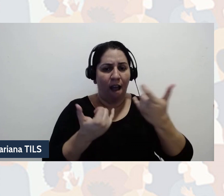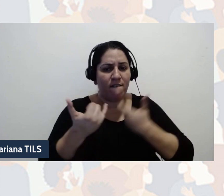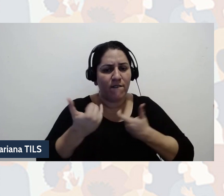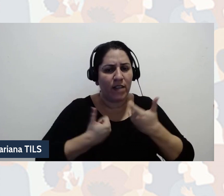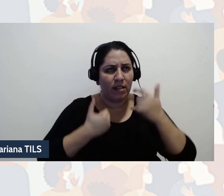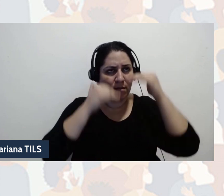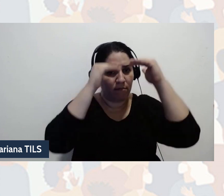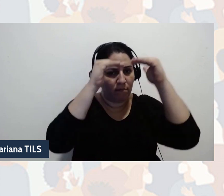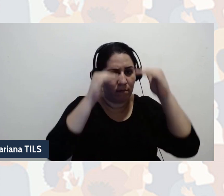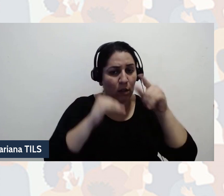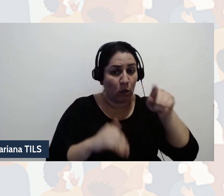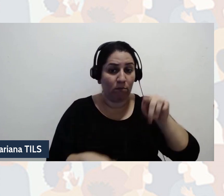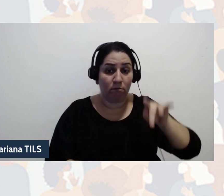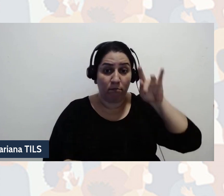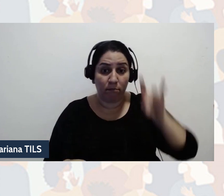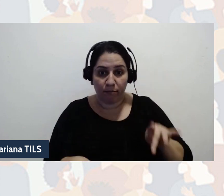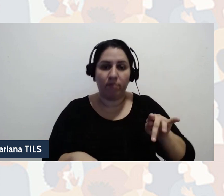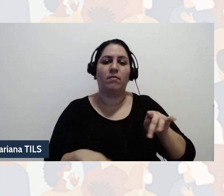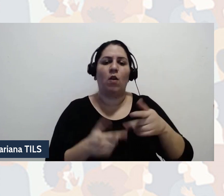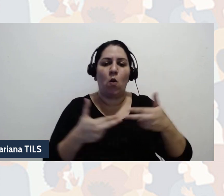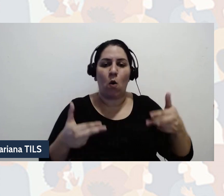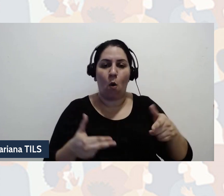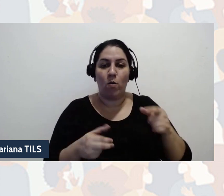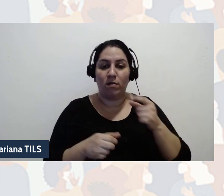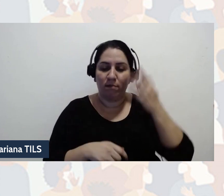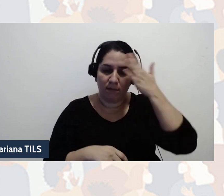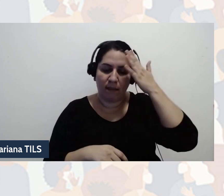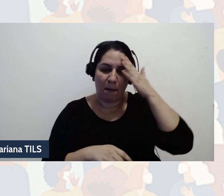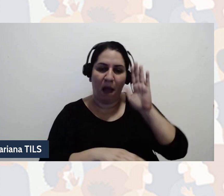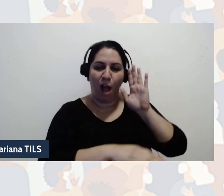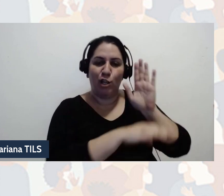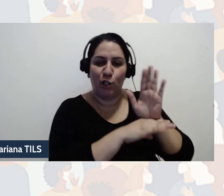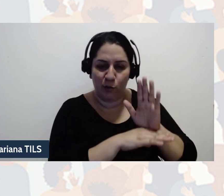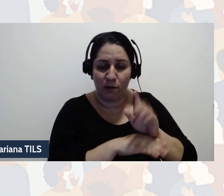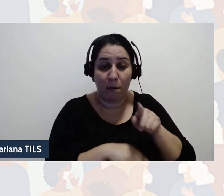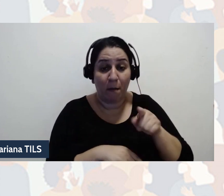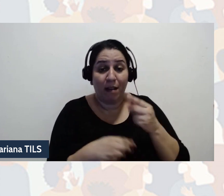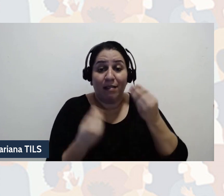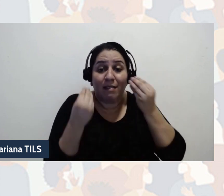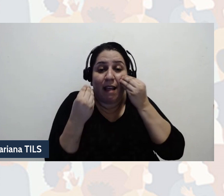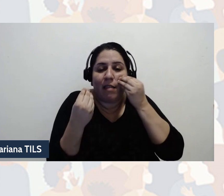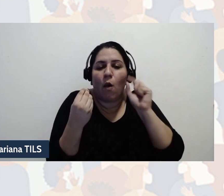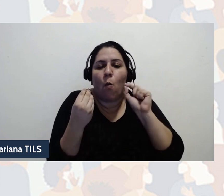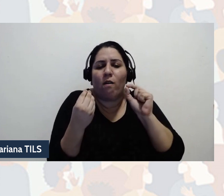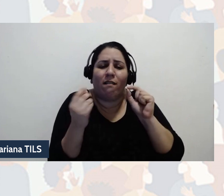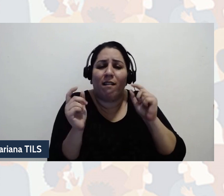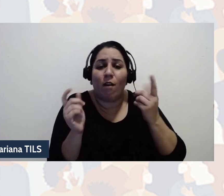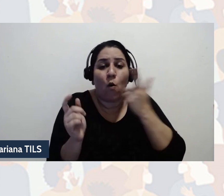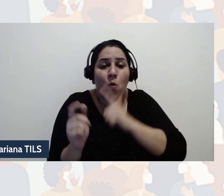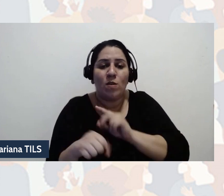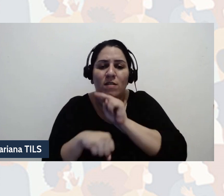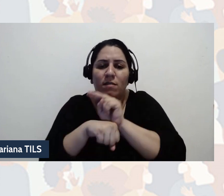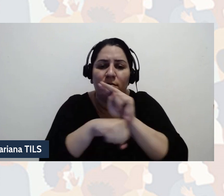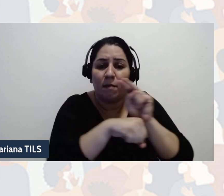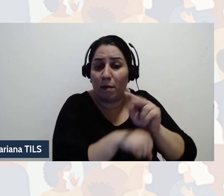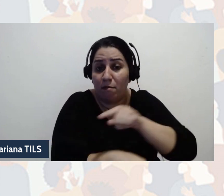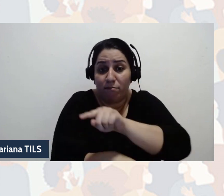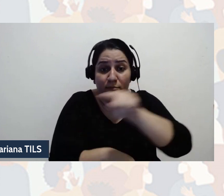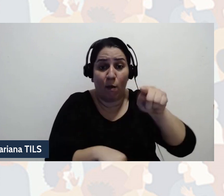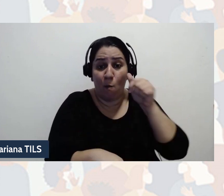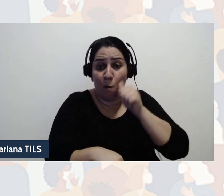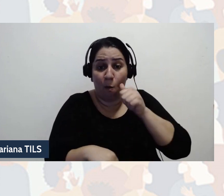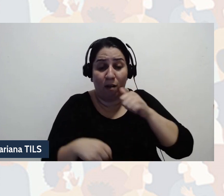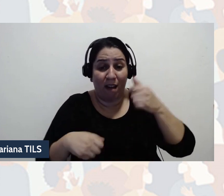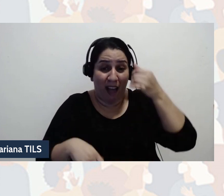um botão de pânico. Tudo isso para minimamente proteger as mulheres de serem espancadas até a morte por seus